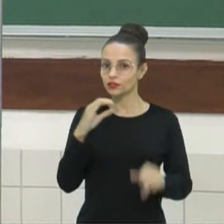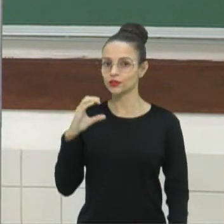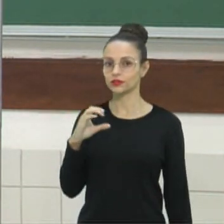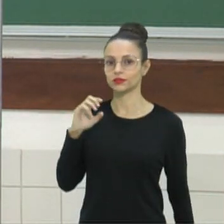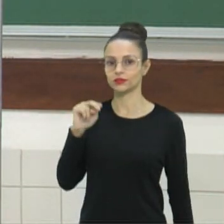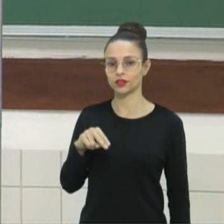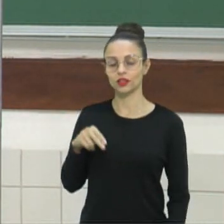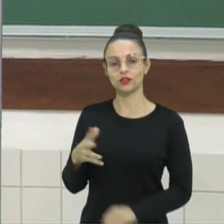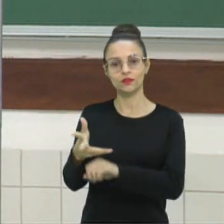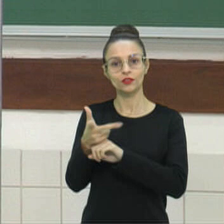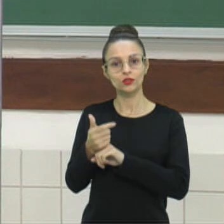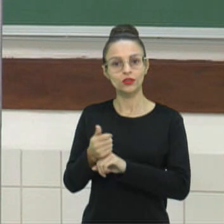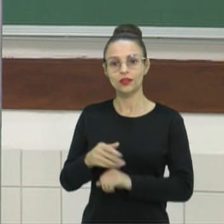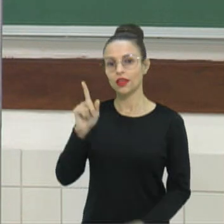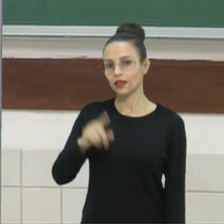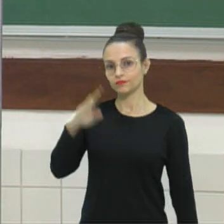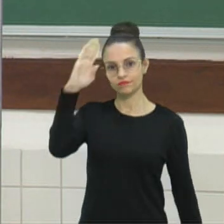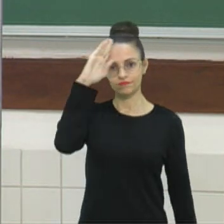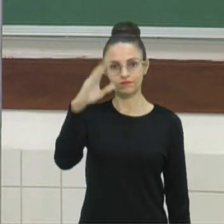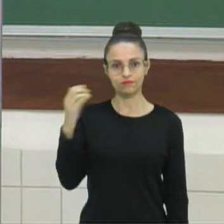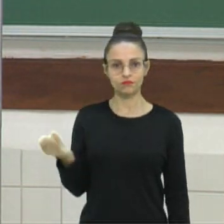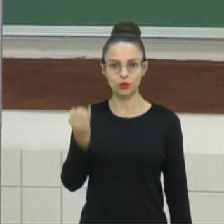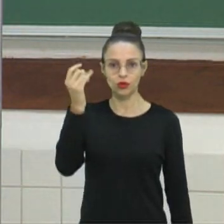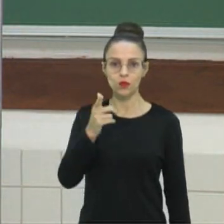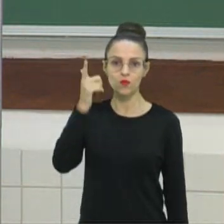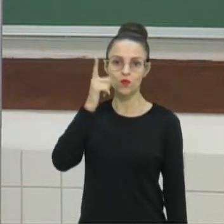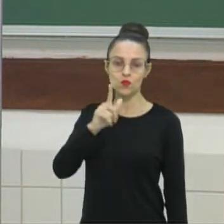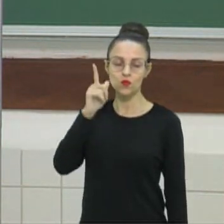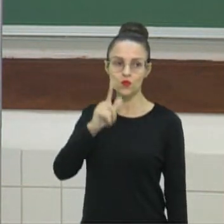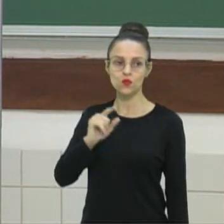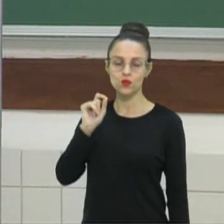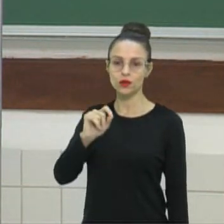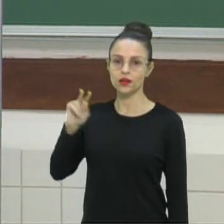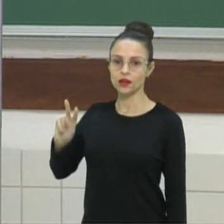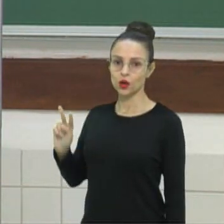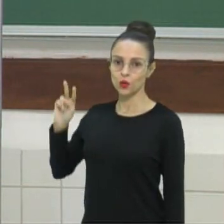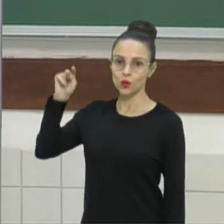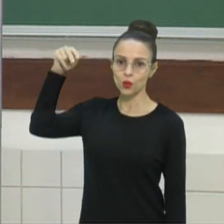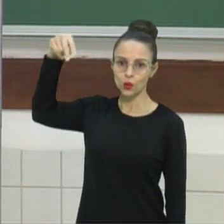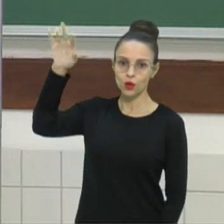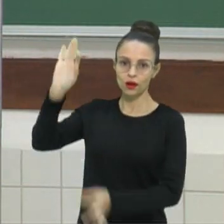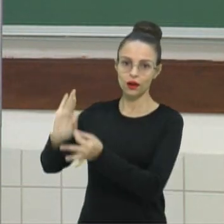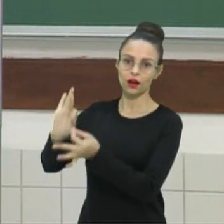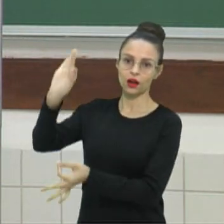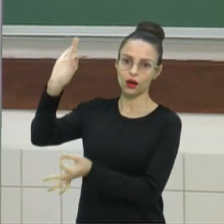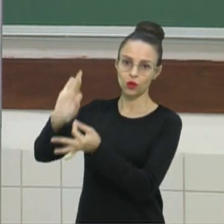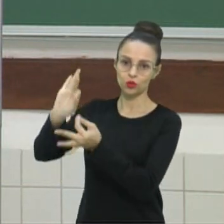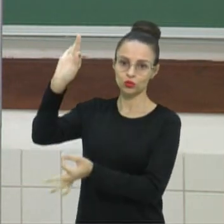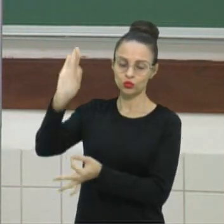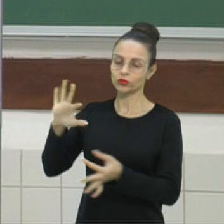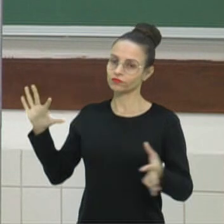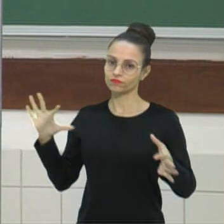seja, a velocidade, ela é fundamental para que o cara consiga, né, atingir a maior altura possível.